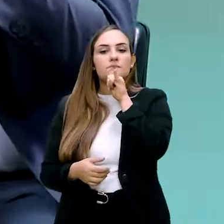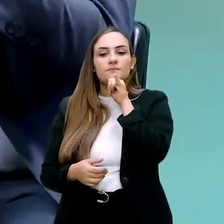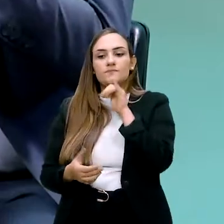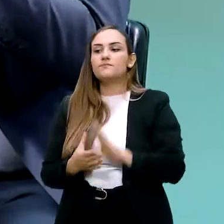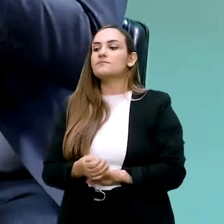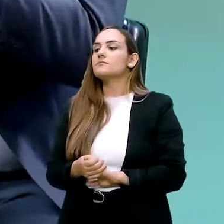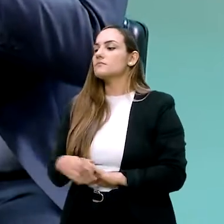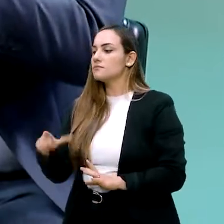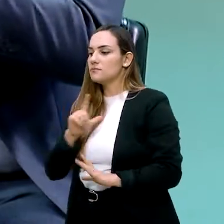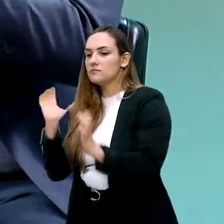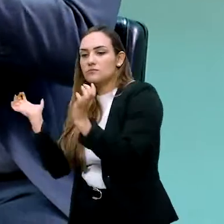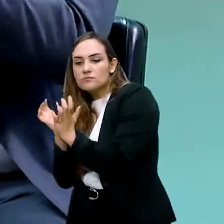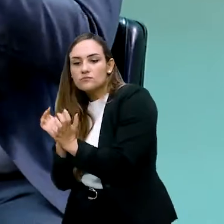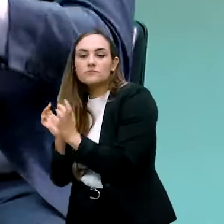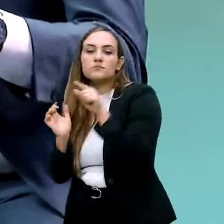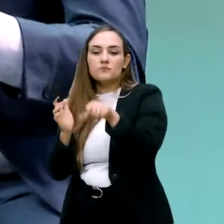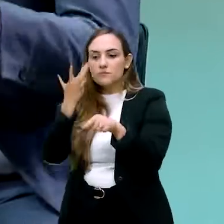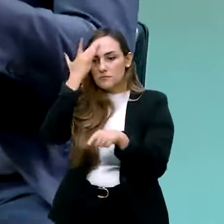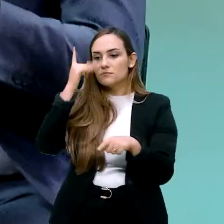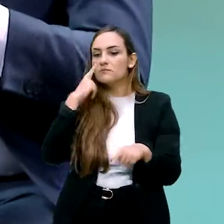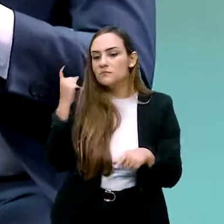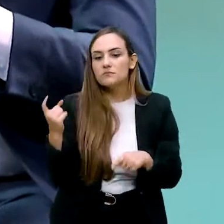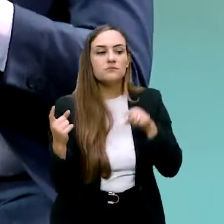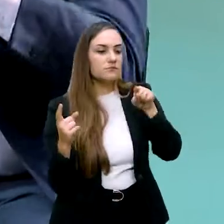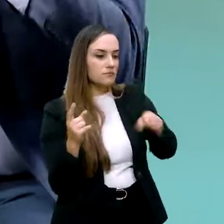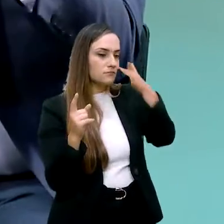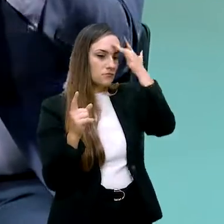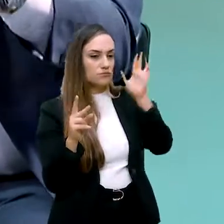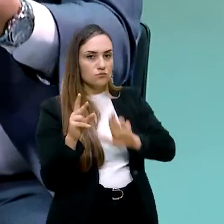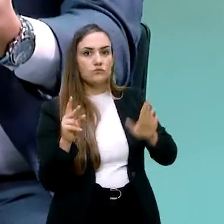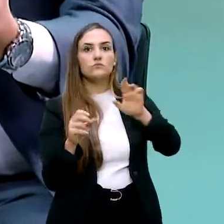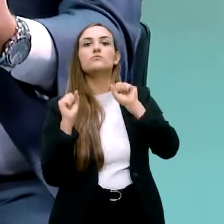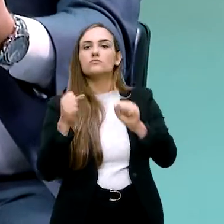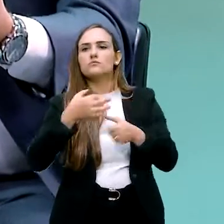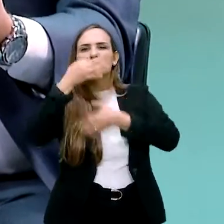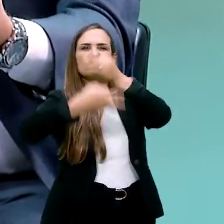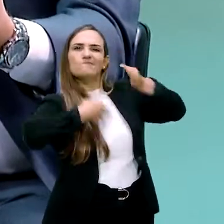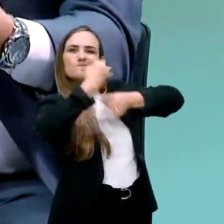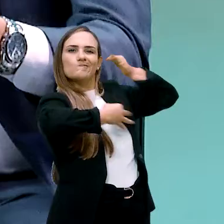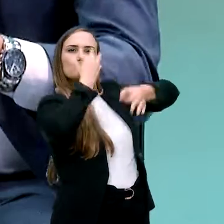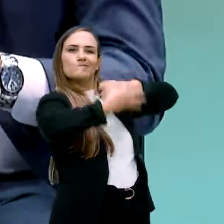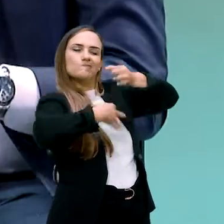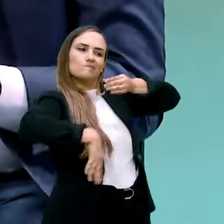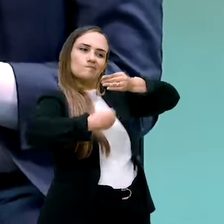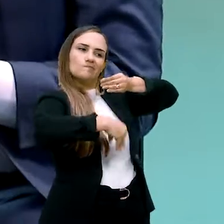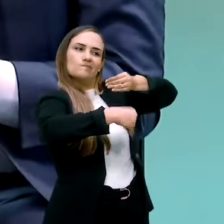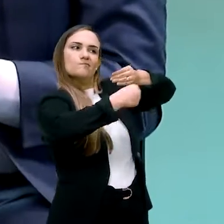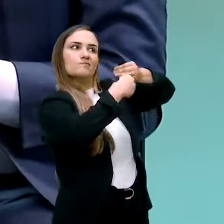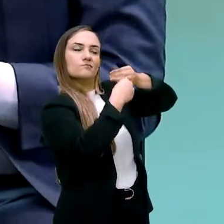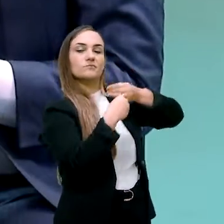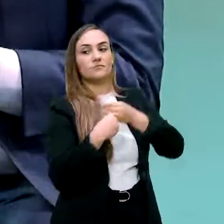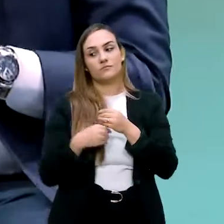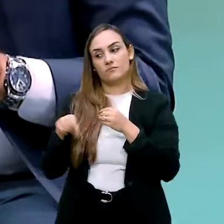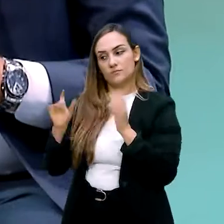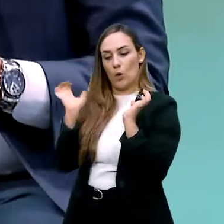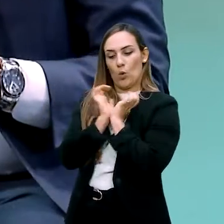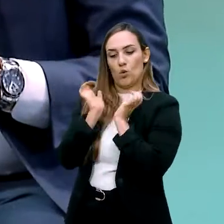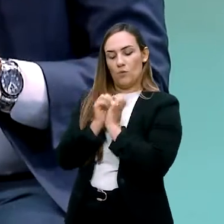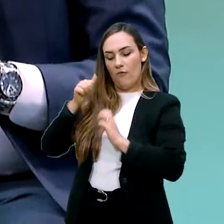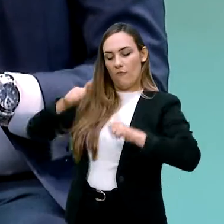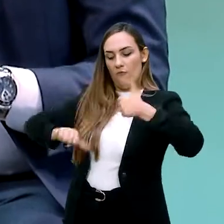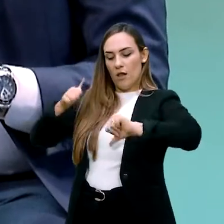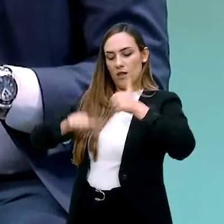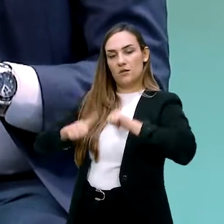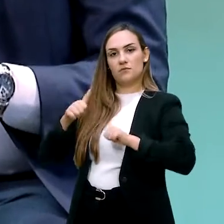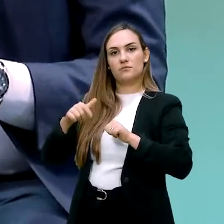privada, de pessoas interessadas, os próprios consumidores podem fazer sugestões de inclusão. E esta análise ela tem um